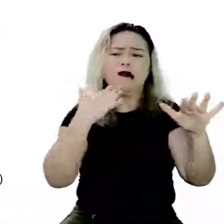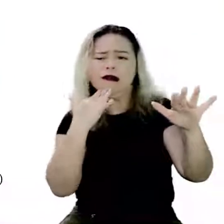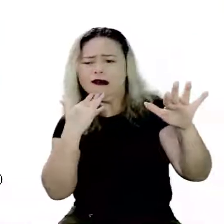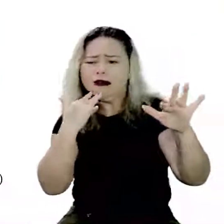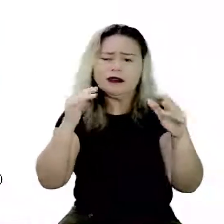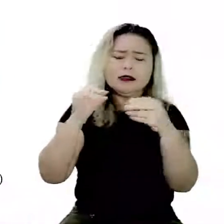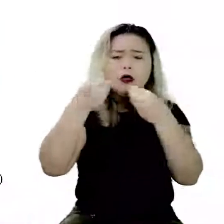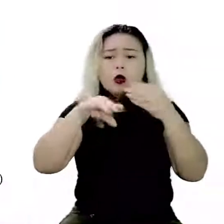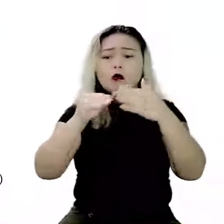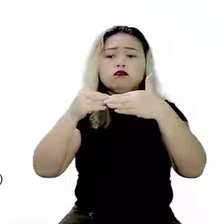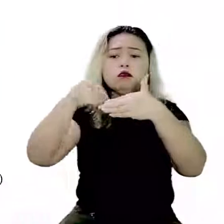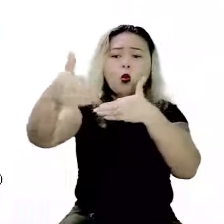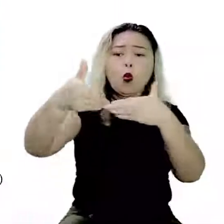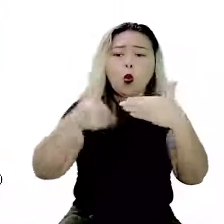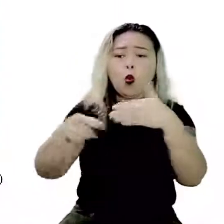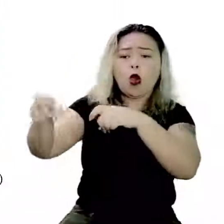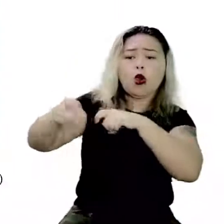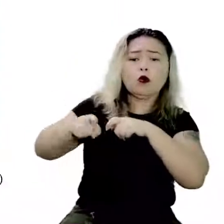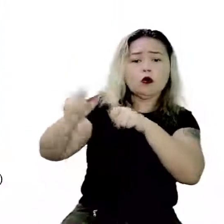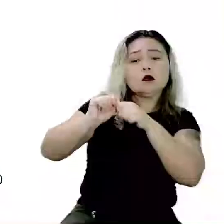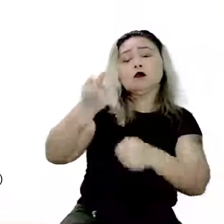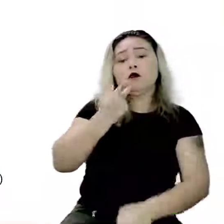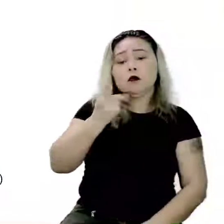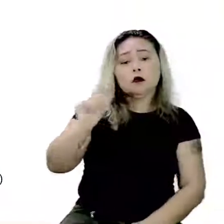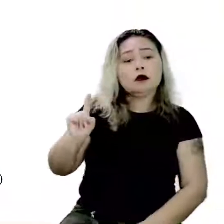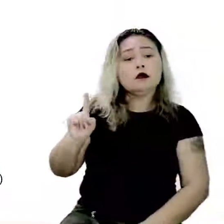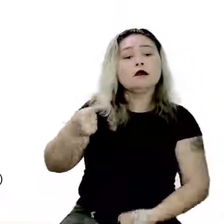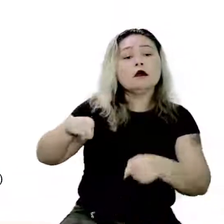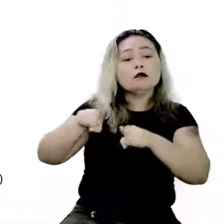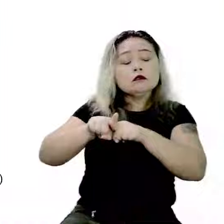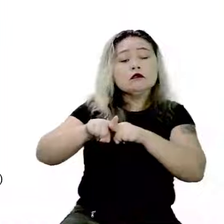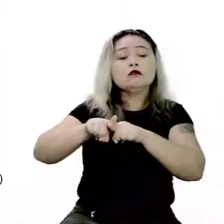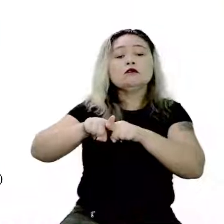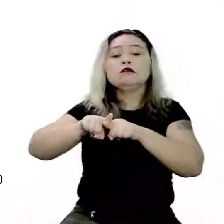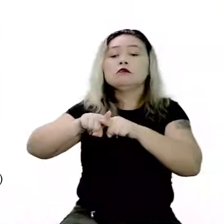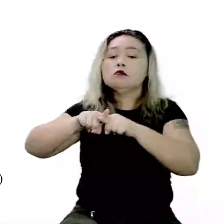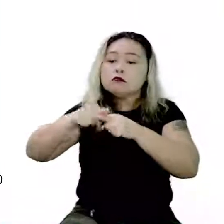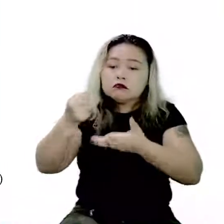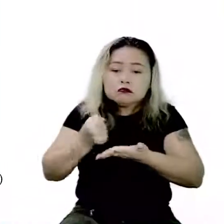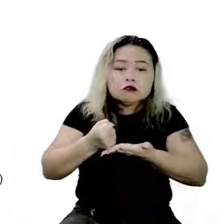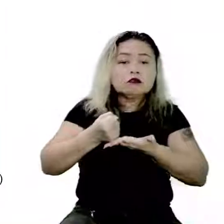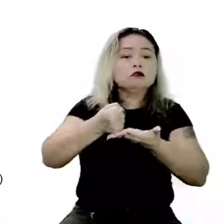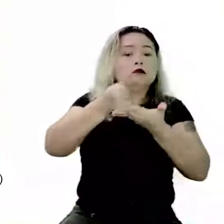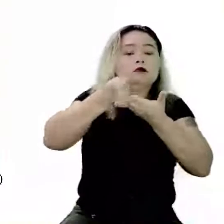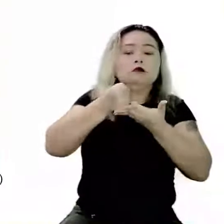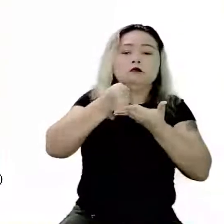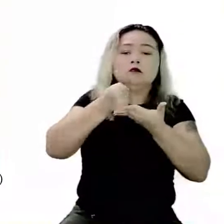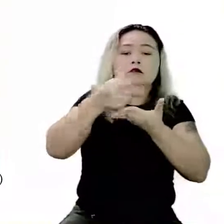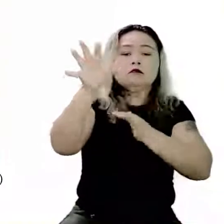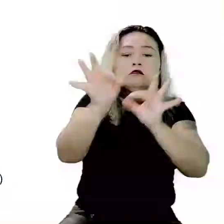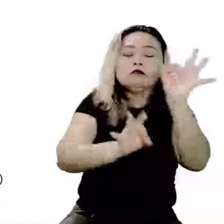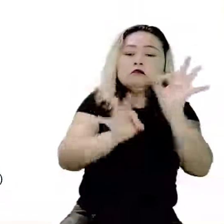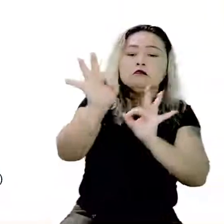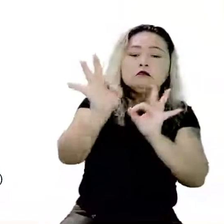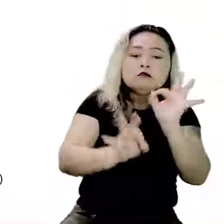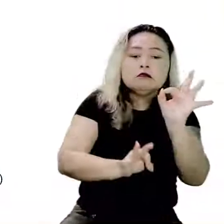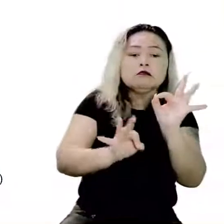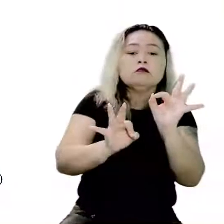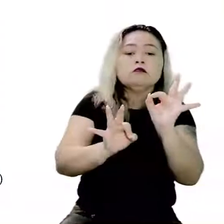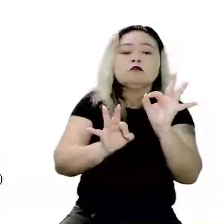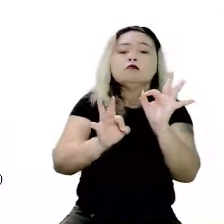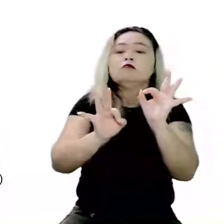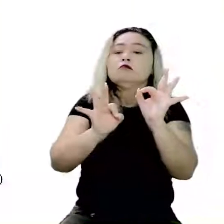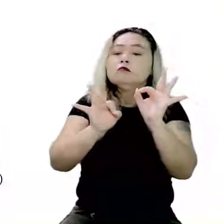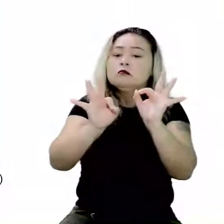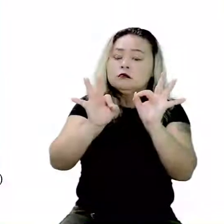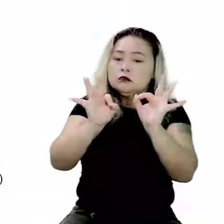desordenada da fronteira agrícola, já falamos sobre isso, e para subsidiar a elaboração do